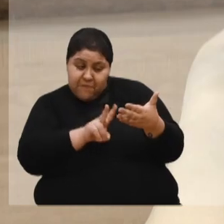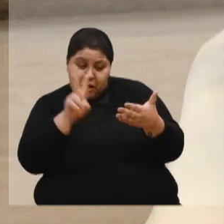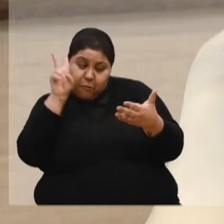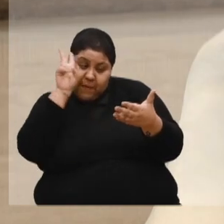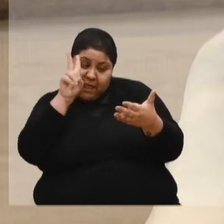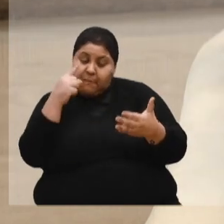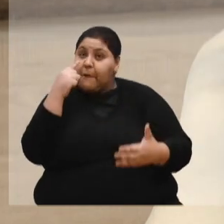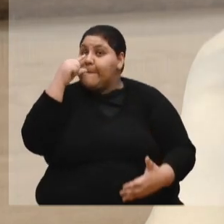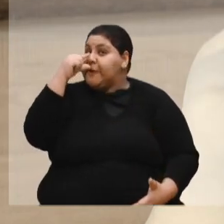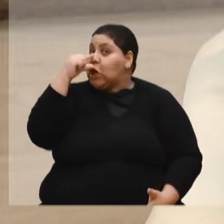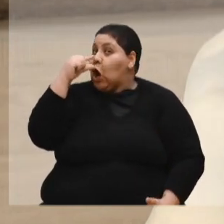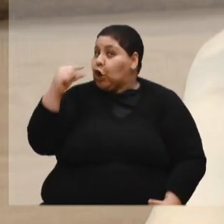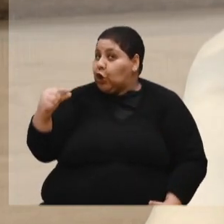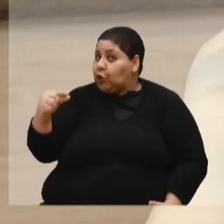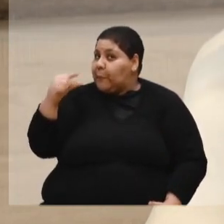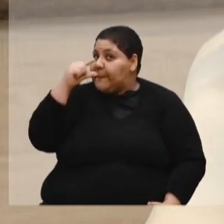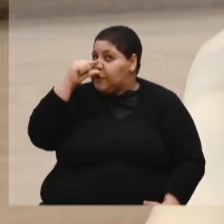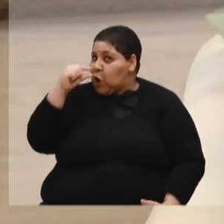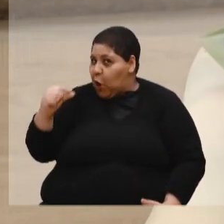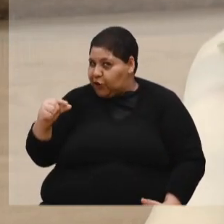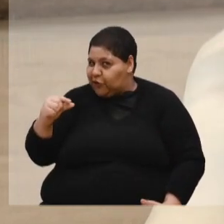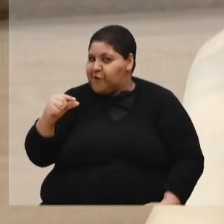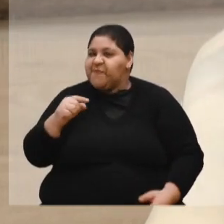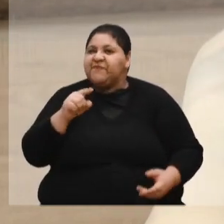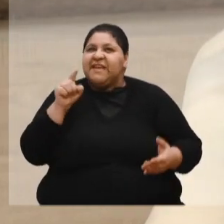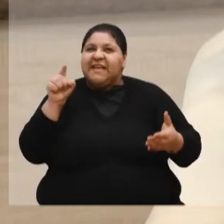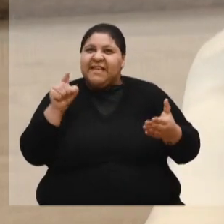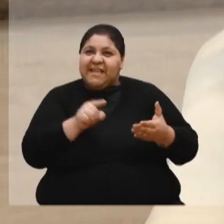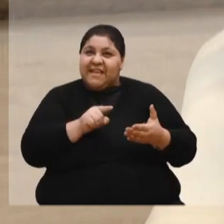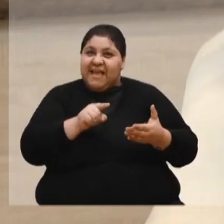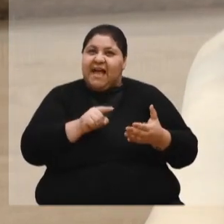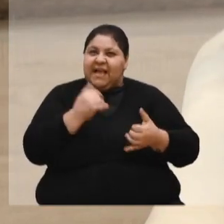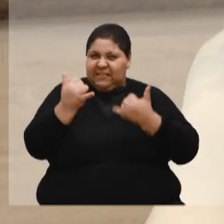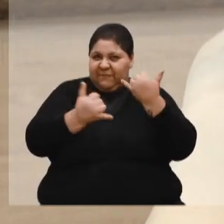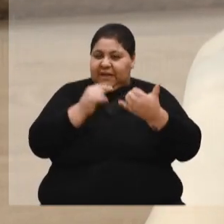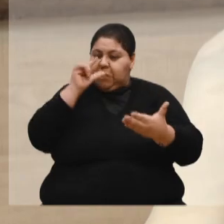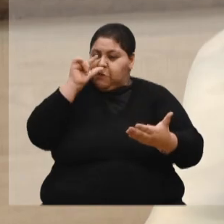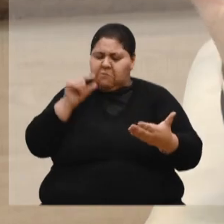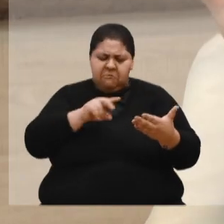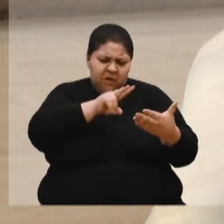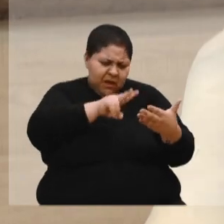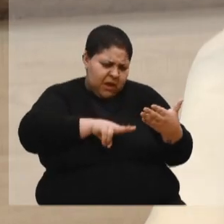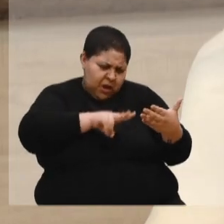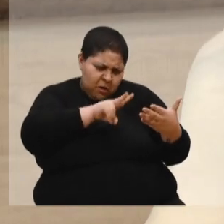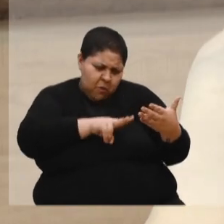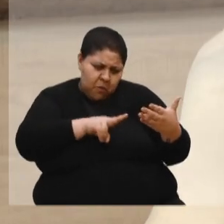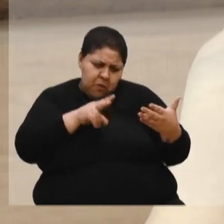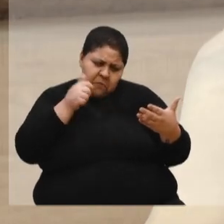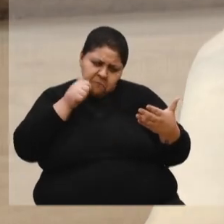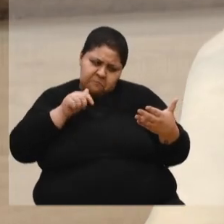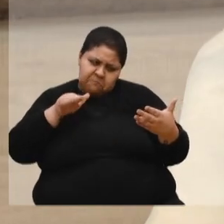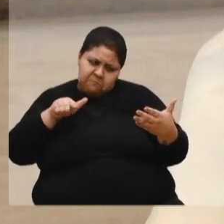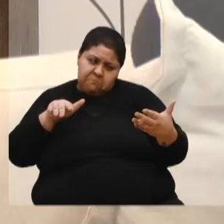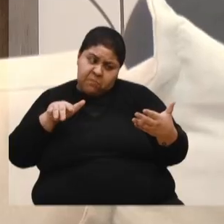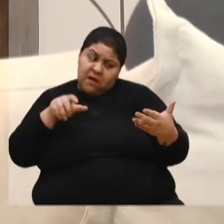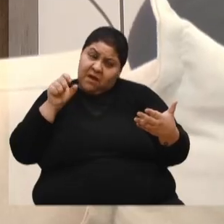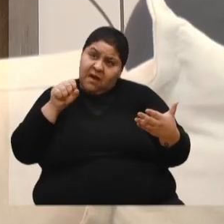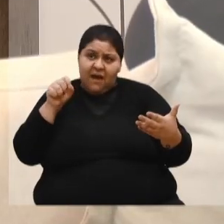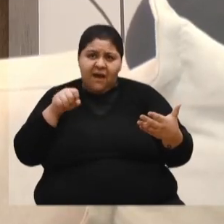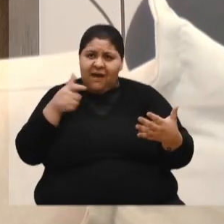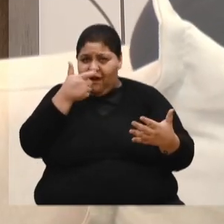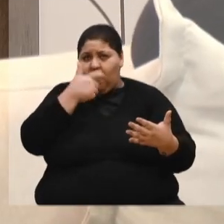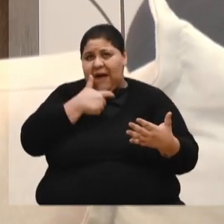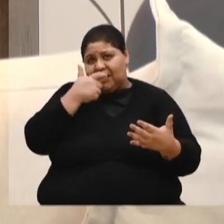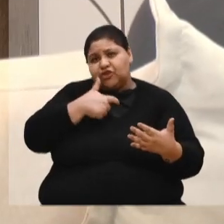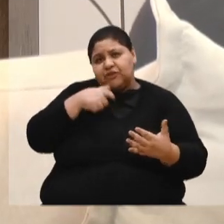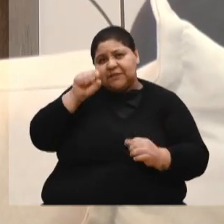remeto um pouco a Pinóquio, assim, que é uma obra, As Aventuras de Pinóquio, assim, eu olho para essa menina. Não deixa de ser, né? Porque